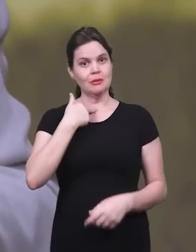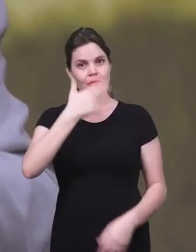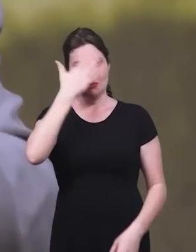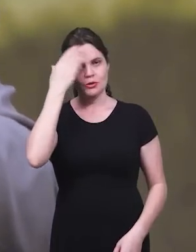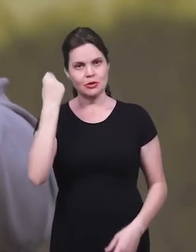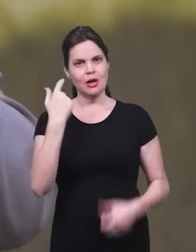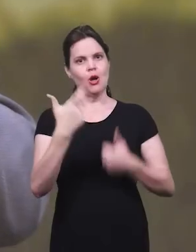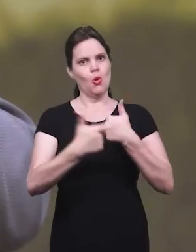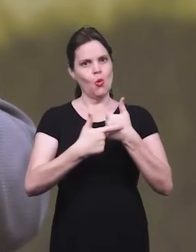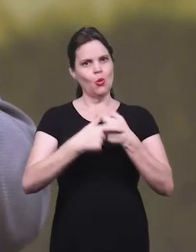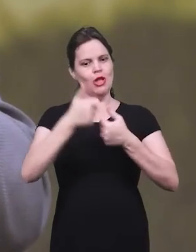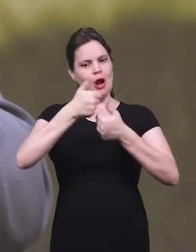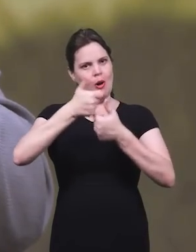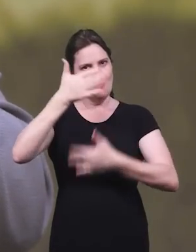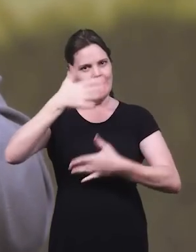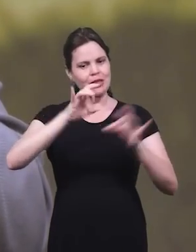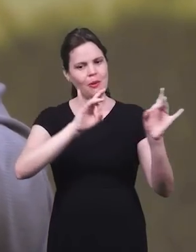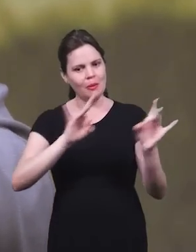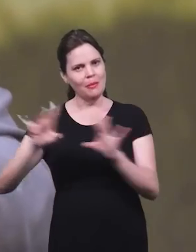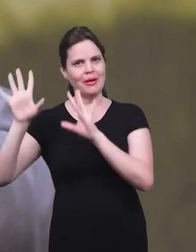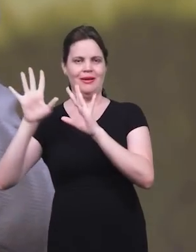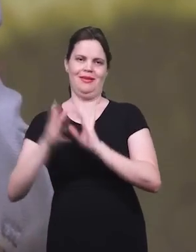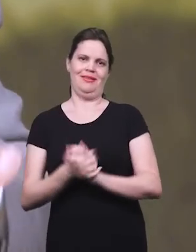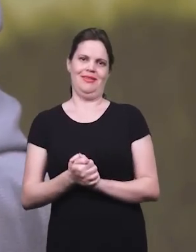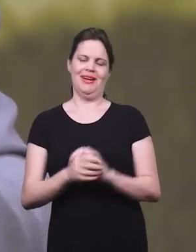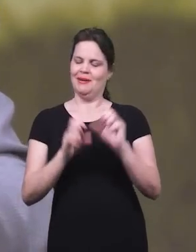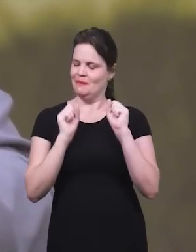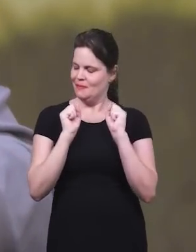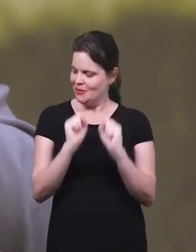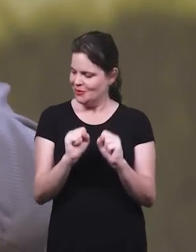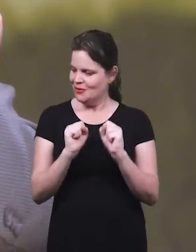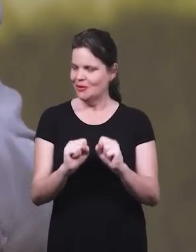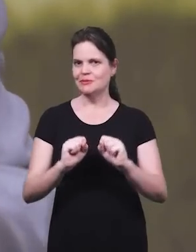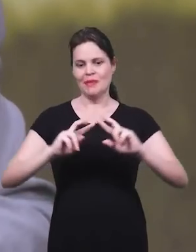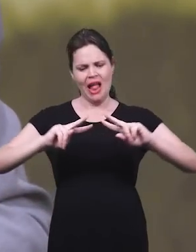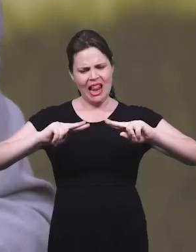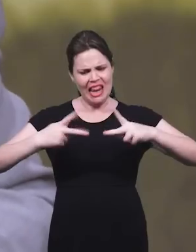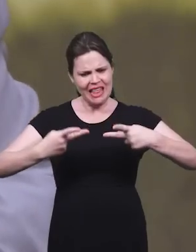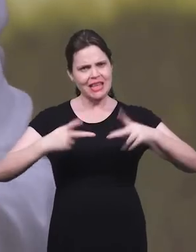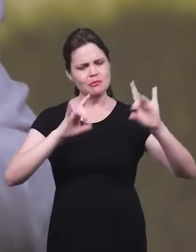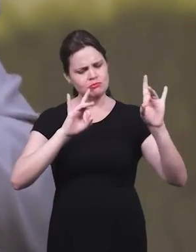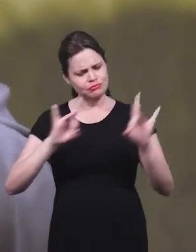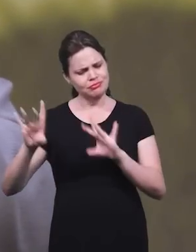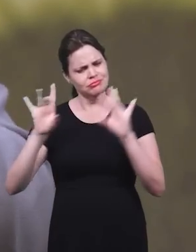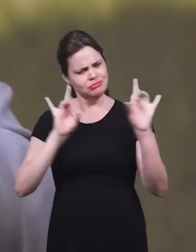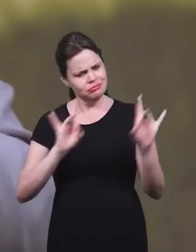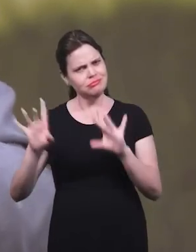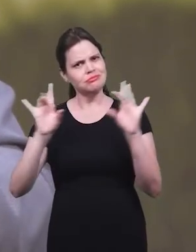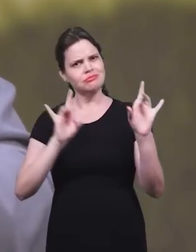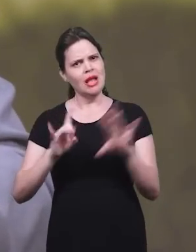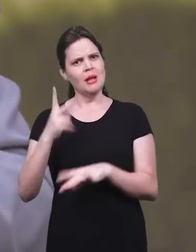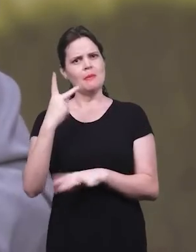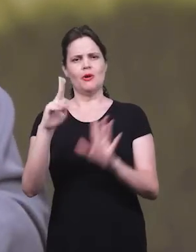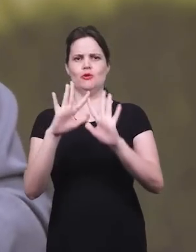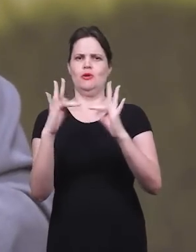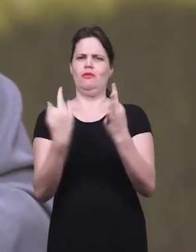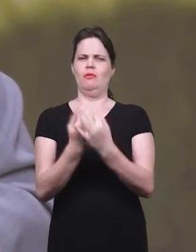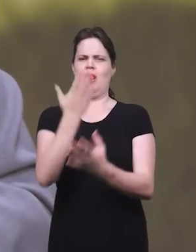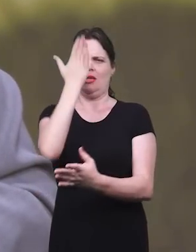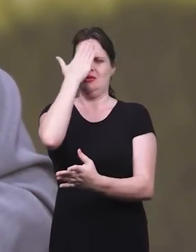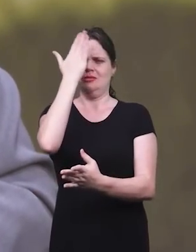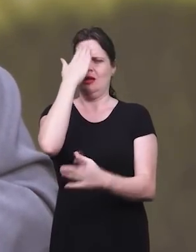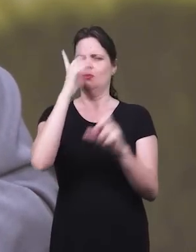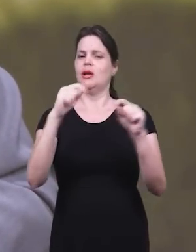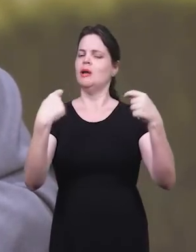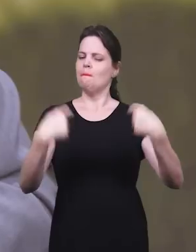ser trazido aqui. Não esqueça, curta, comente, compartilhe, mande o link desse conteúdo